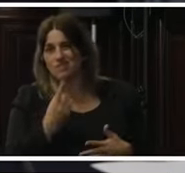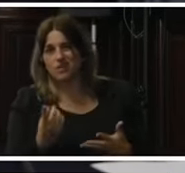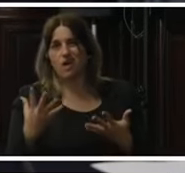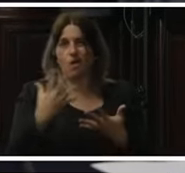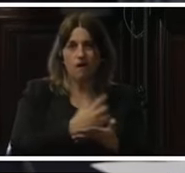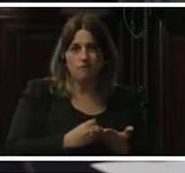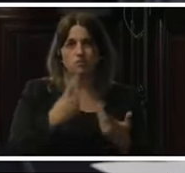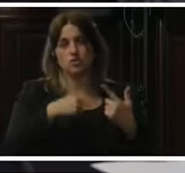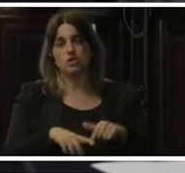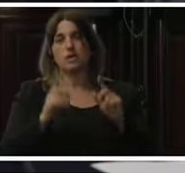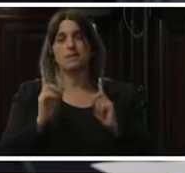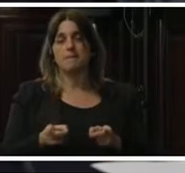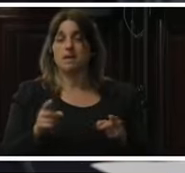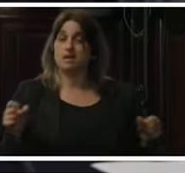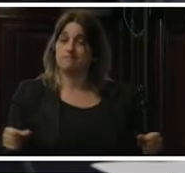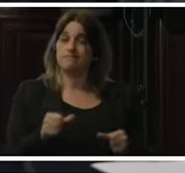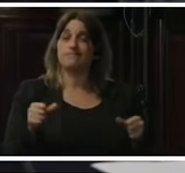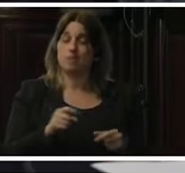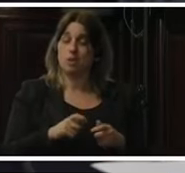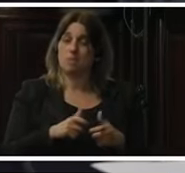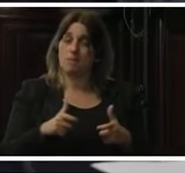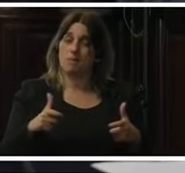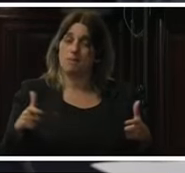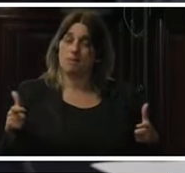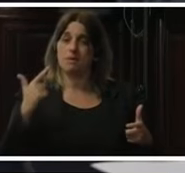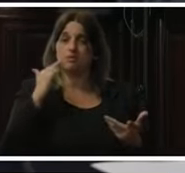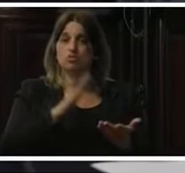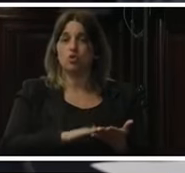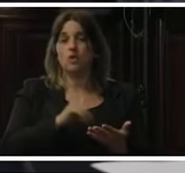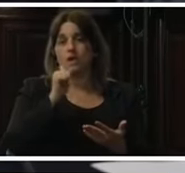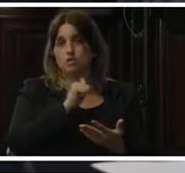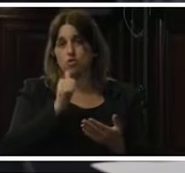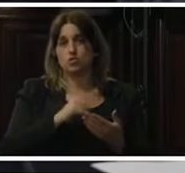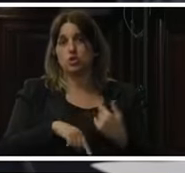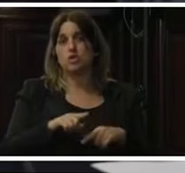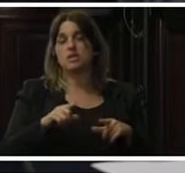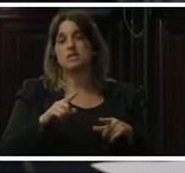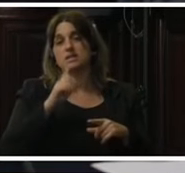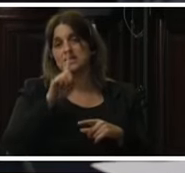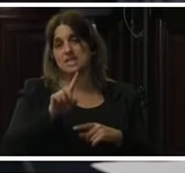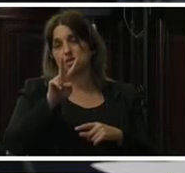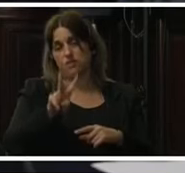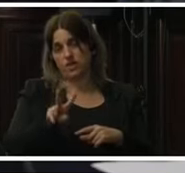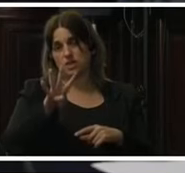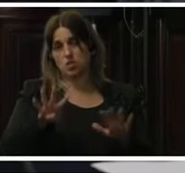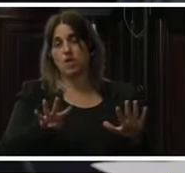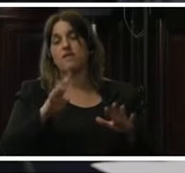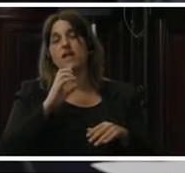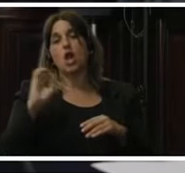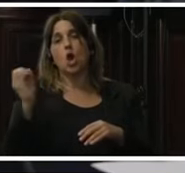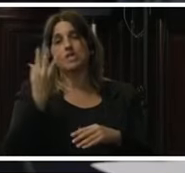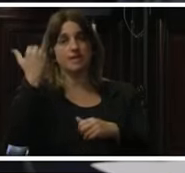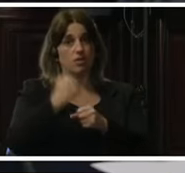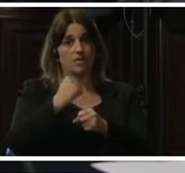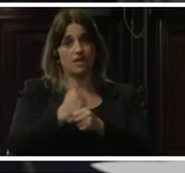recente flexibilização pela portaria 1.129 do conceito de trabalho escravo por fim temos